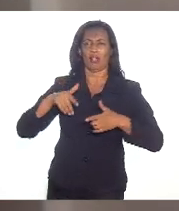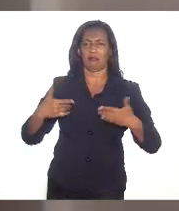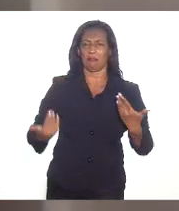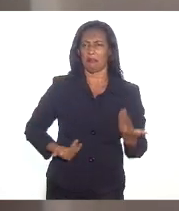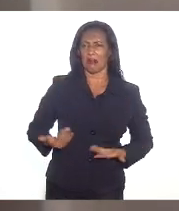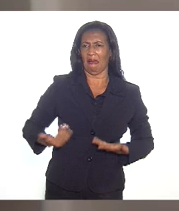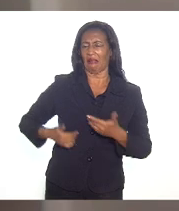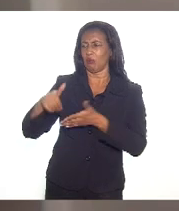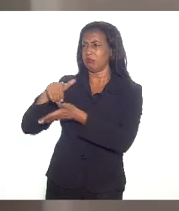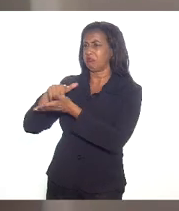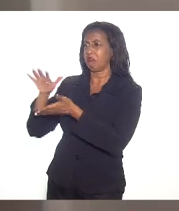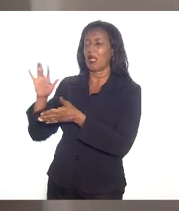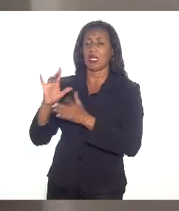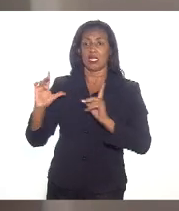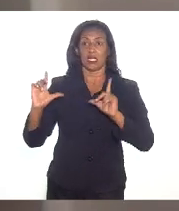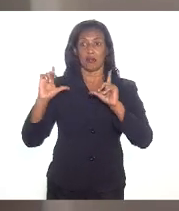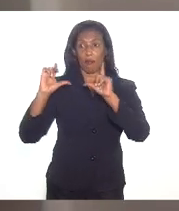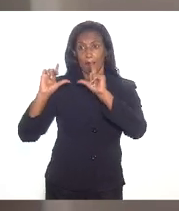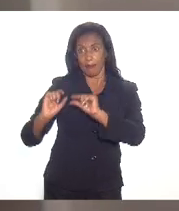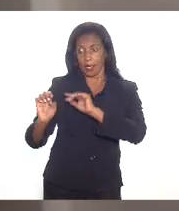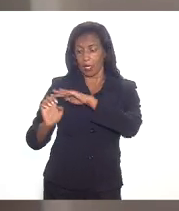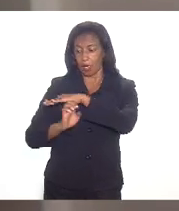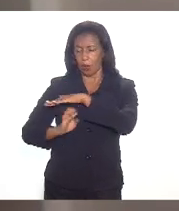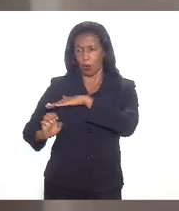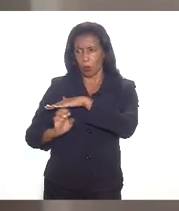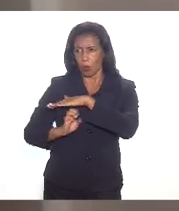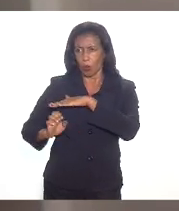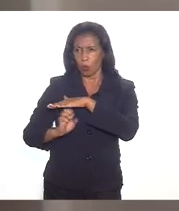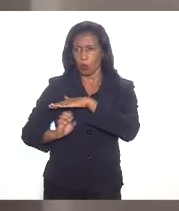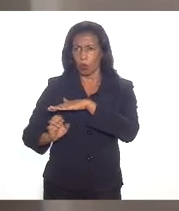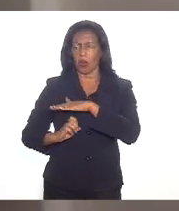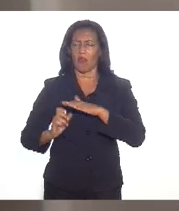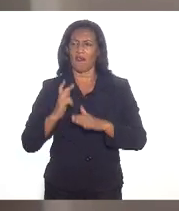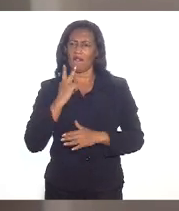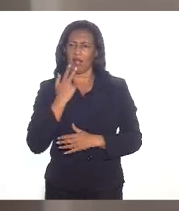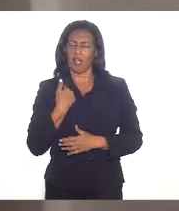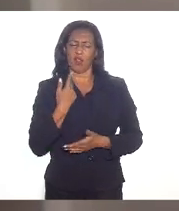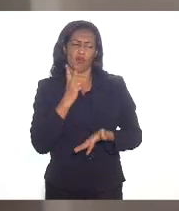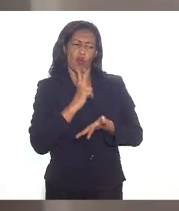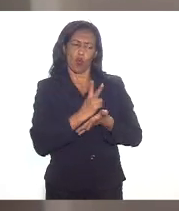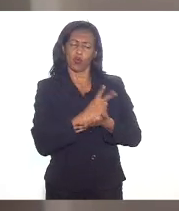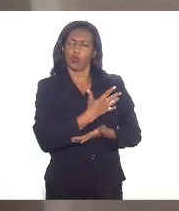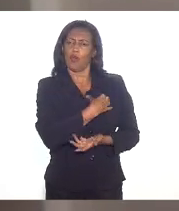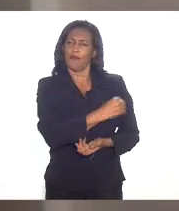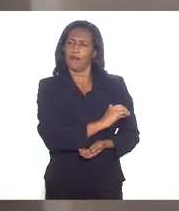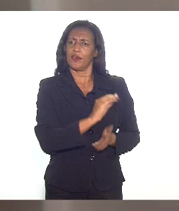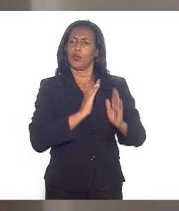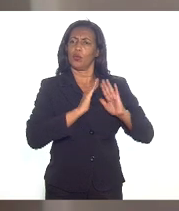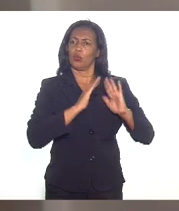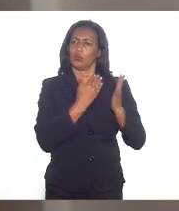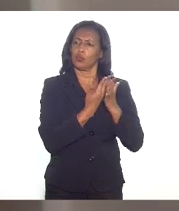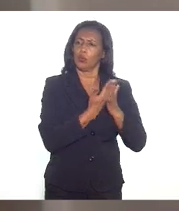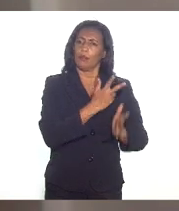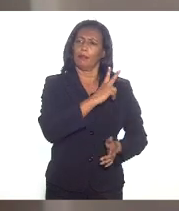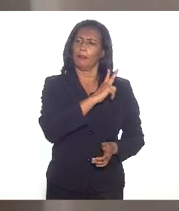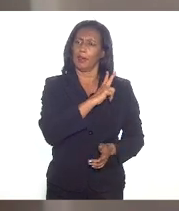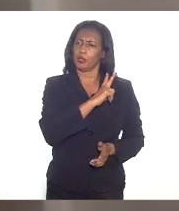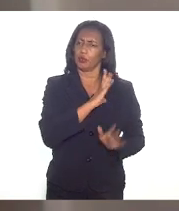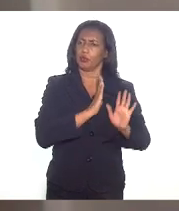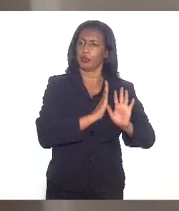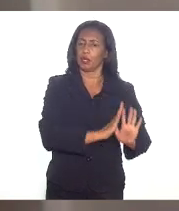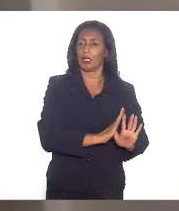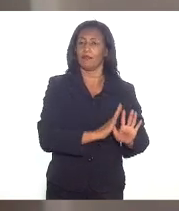um pequeno empresário, vou continuar procurando ter meu filho na escola privada, se for o caso, se tiver. Mas o fato é